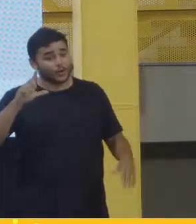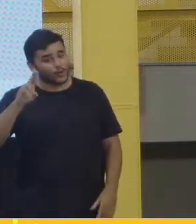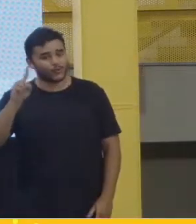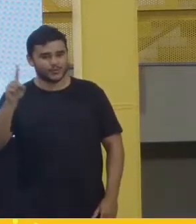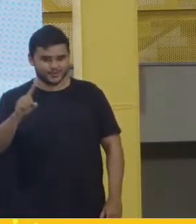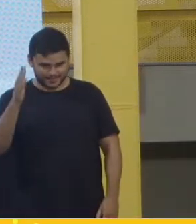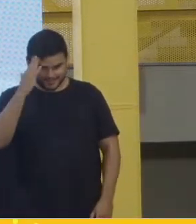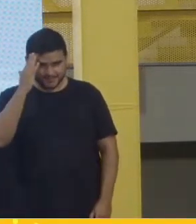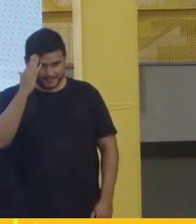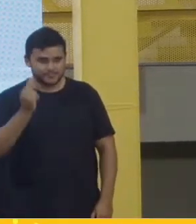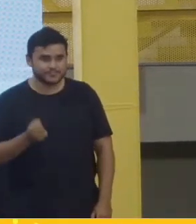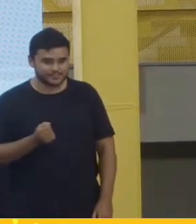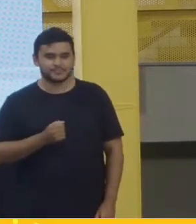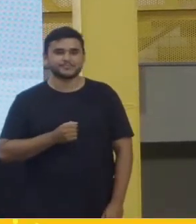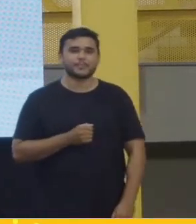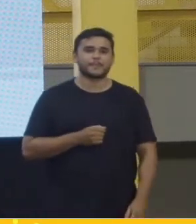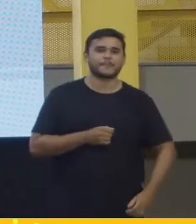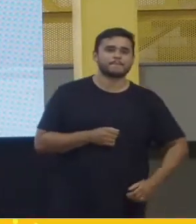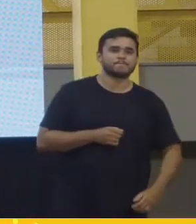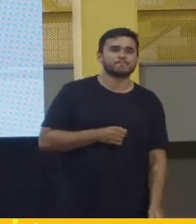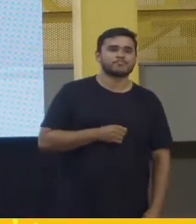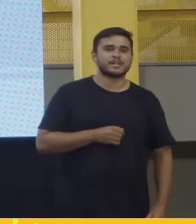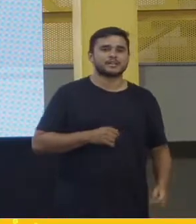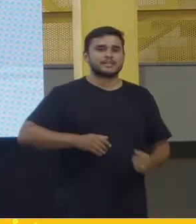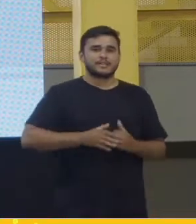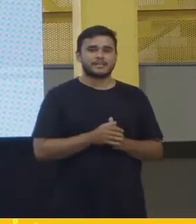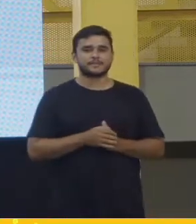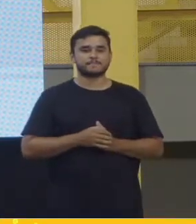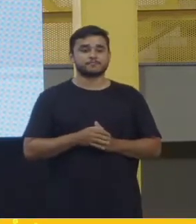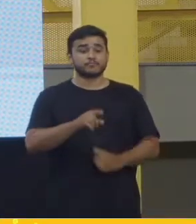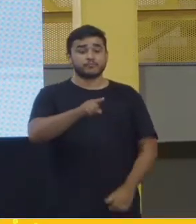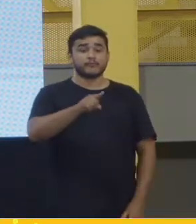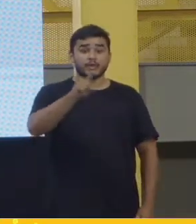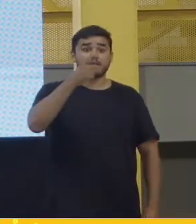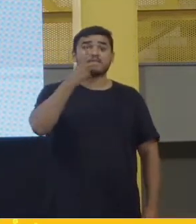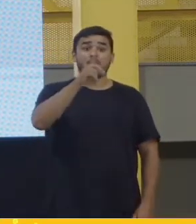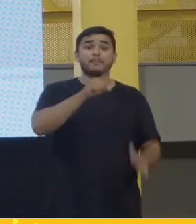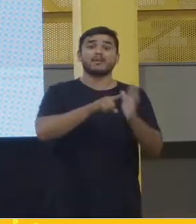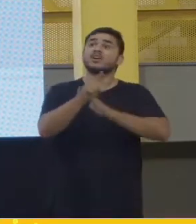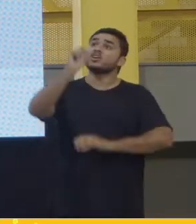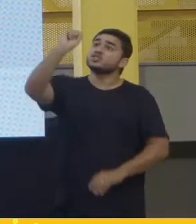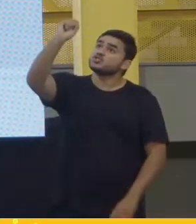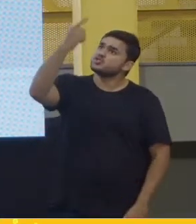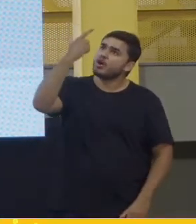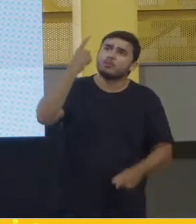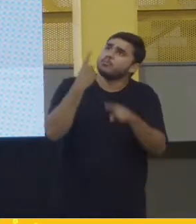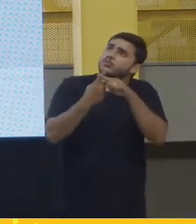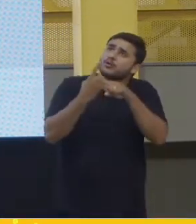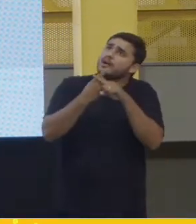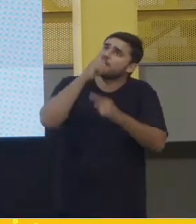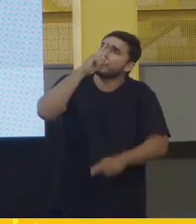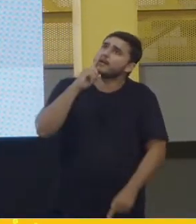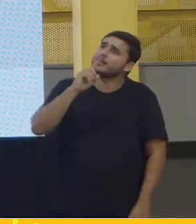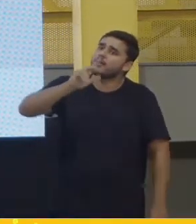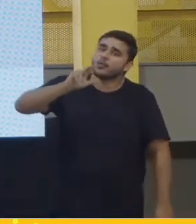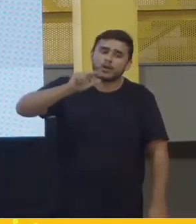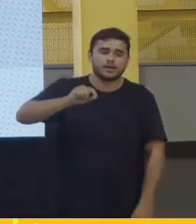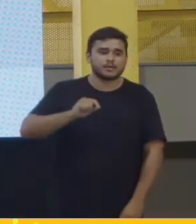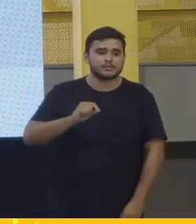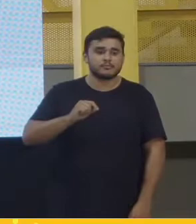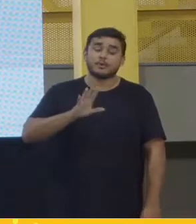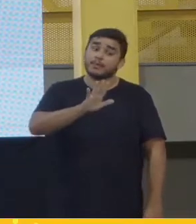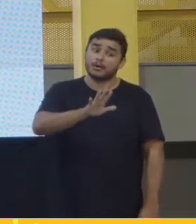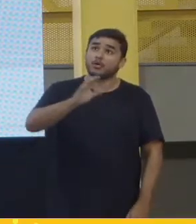A luz amarela é porque é o seguinte, o sol ele emite todas as cores. Só que uma delas chega um pouco mais